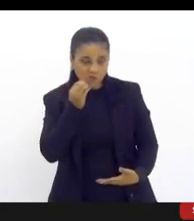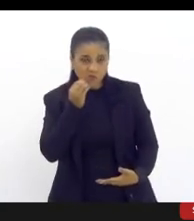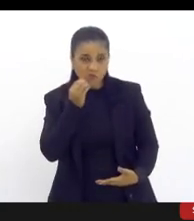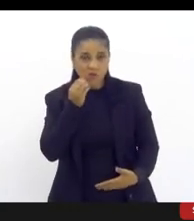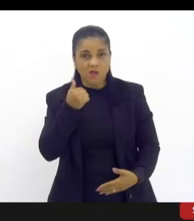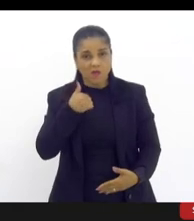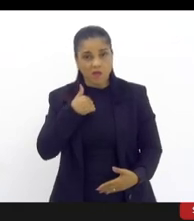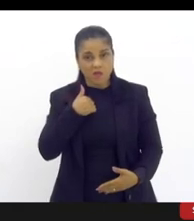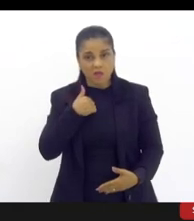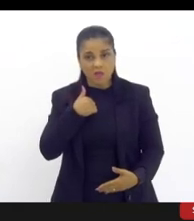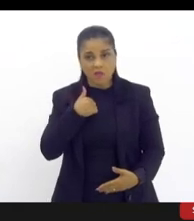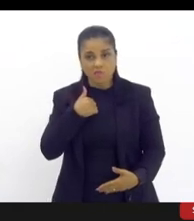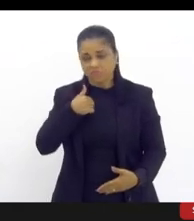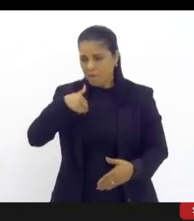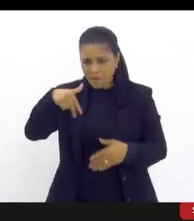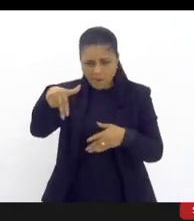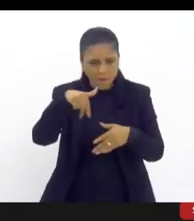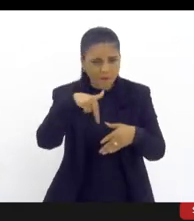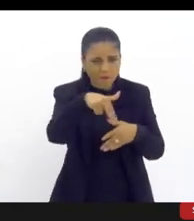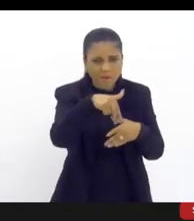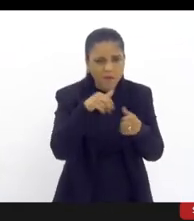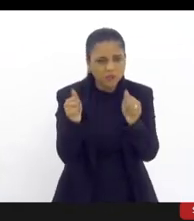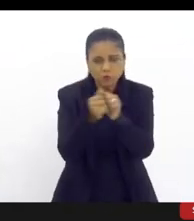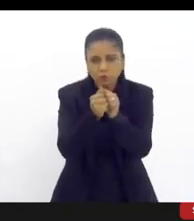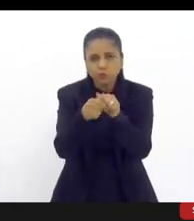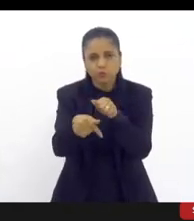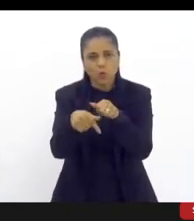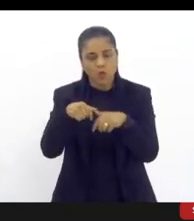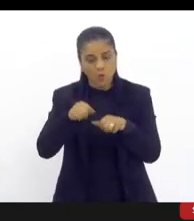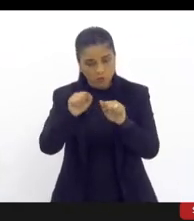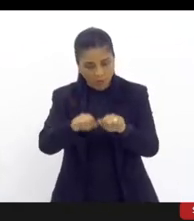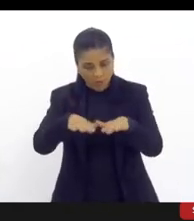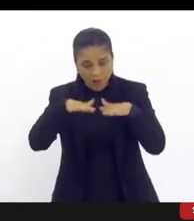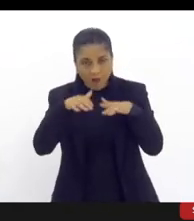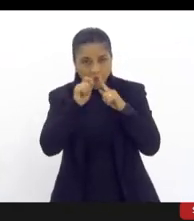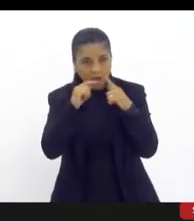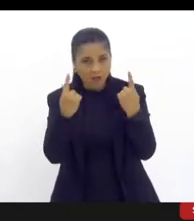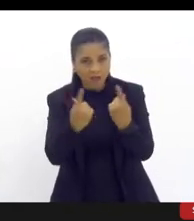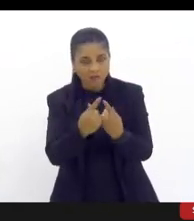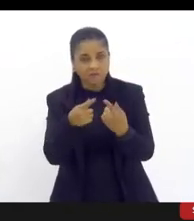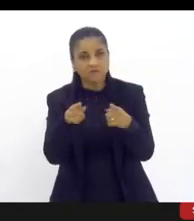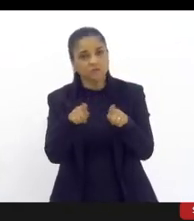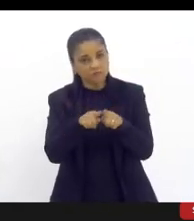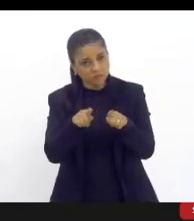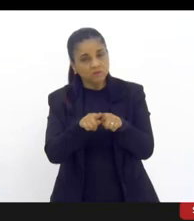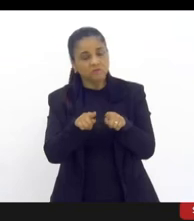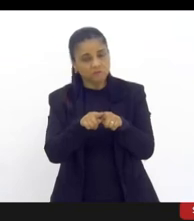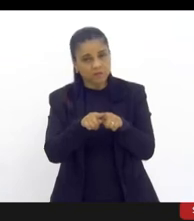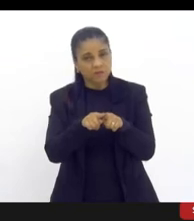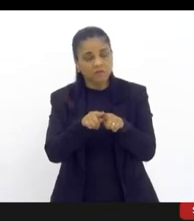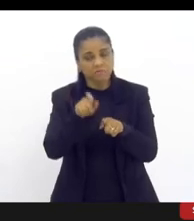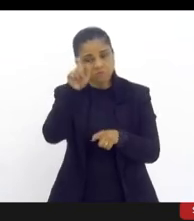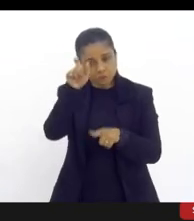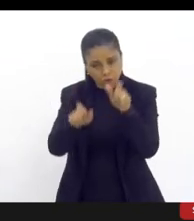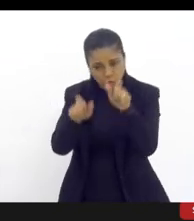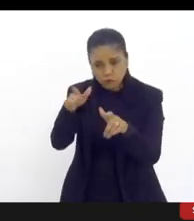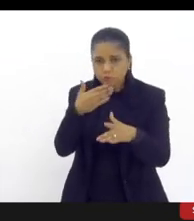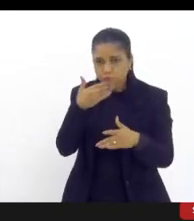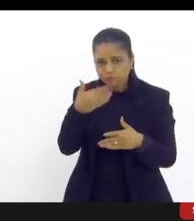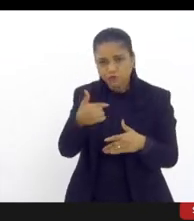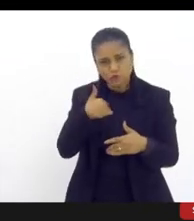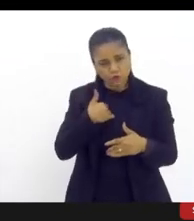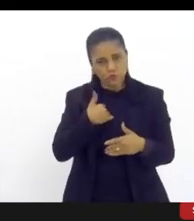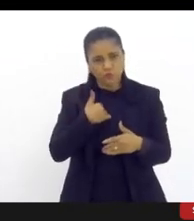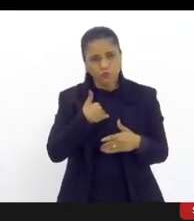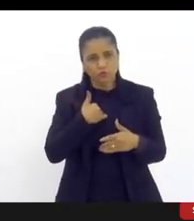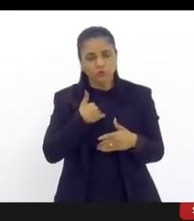saí com ele para todo lugar. Agora, aqui na LERJ, eu tenho que ter o respaldo Porque as pessoas que me pediram alguma coisa,